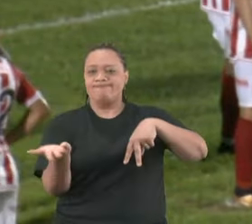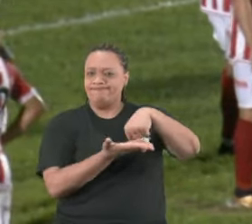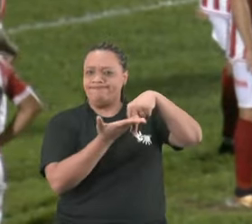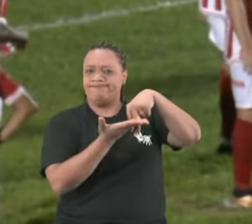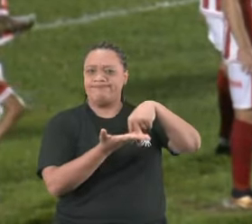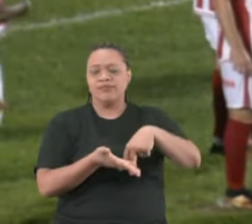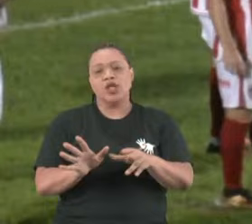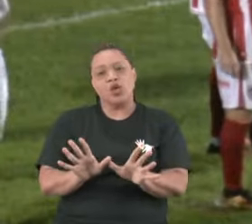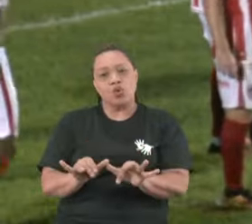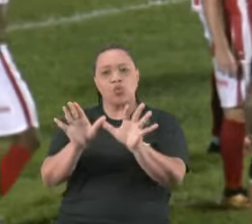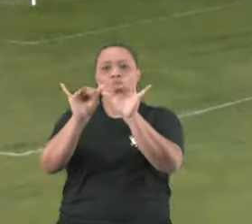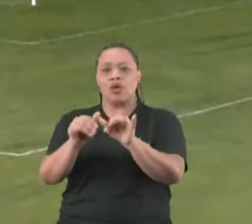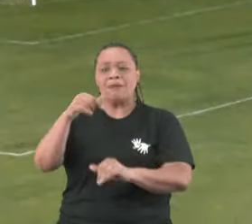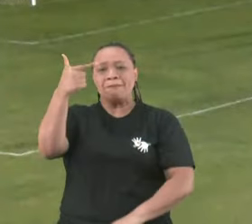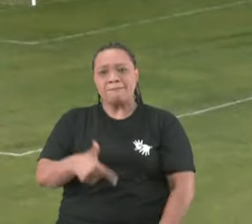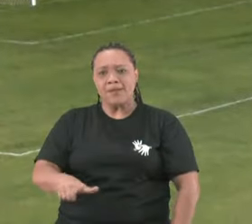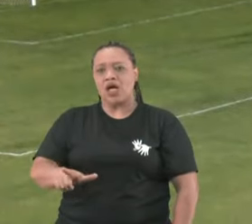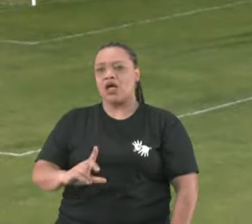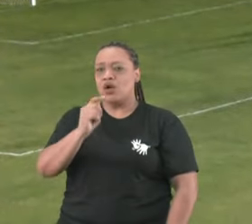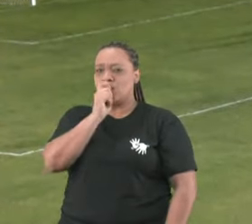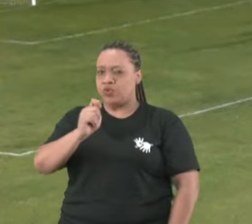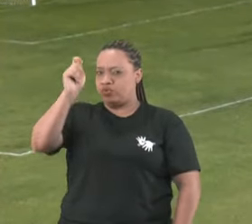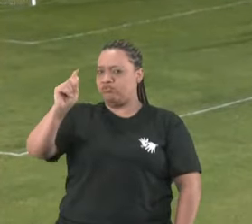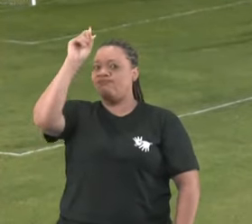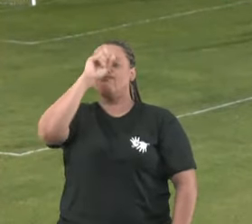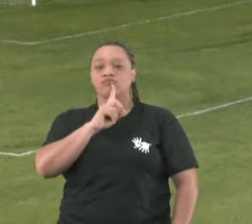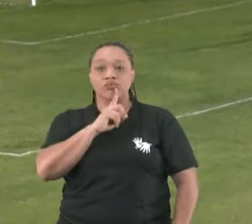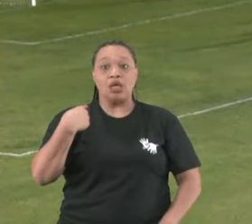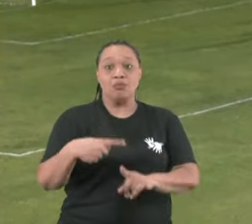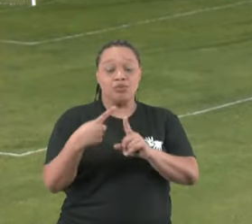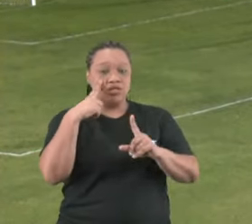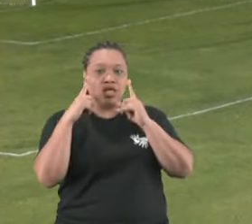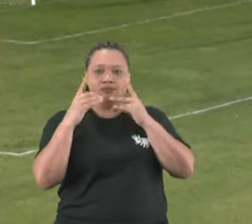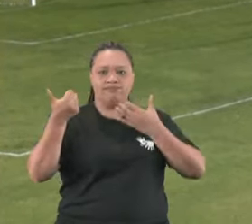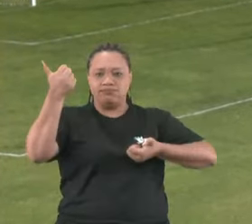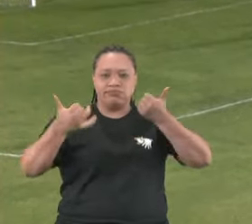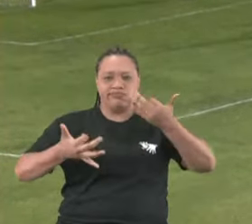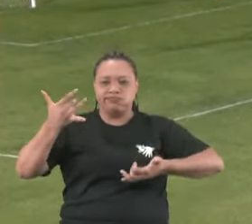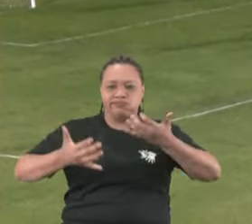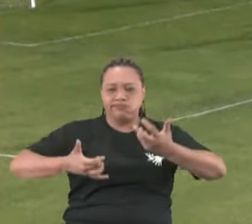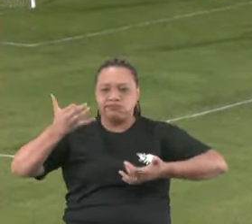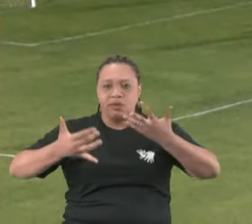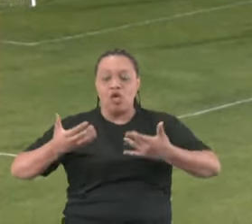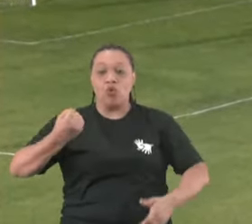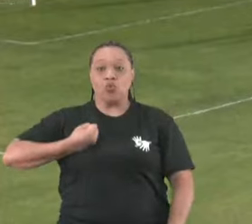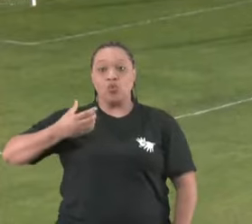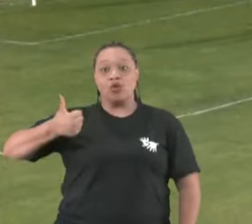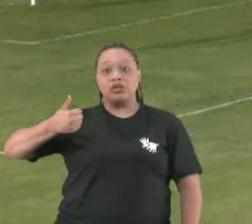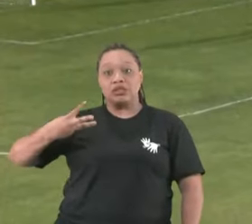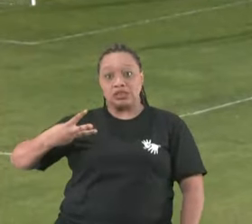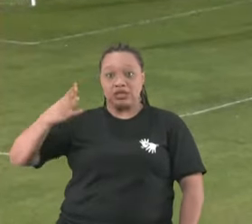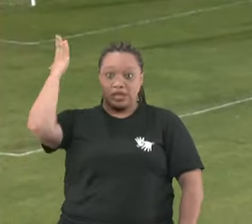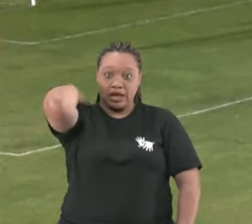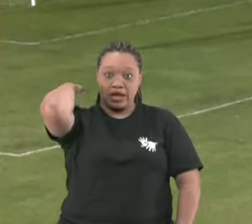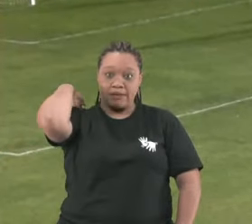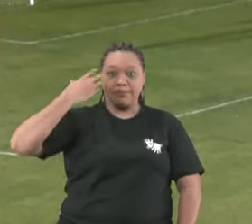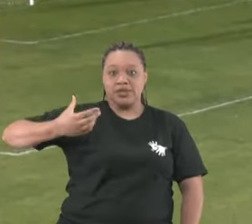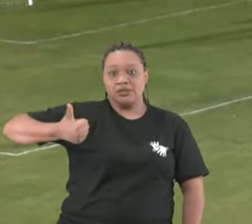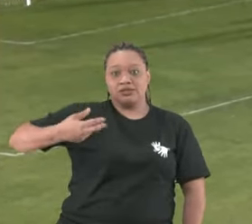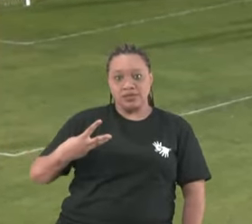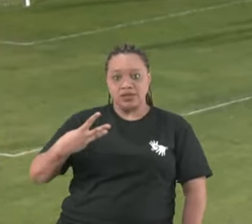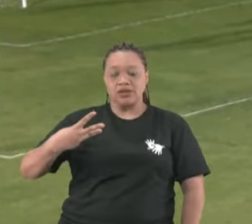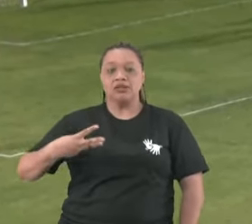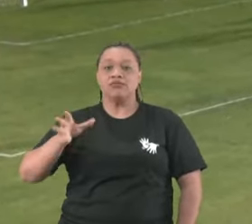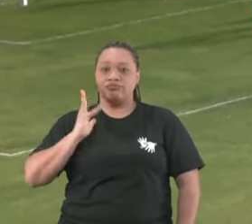amarelo no jogo, Paulo Lira. É verdade, eu vou confirmar aqui que eu estava vendo justamente... Foi pro 13. O 13 do CRB foi o